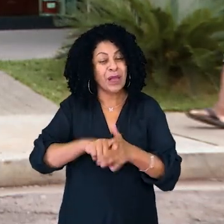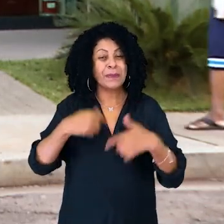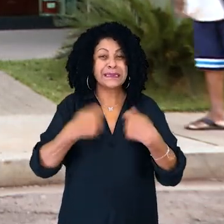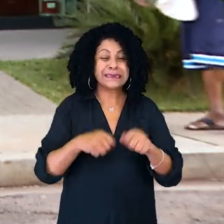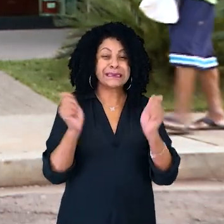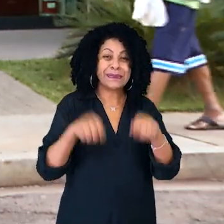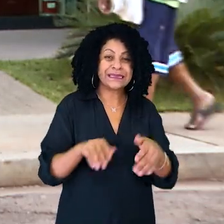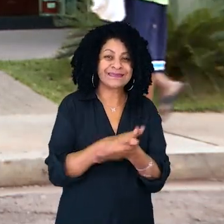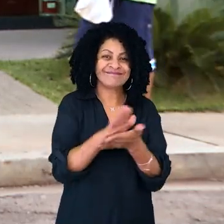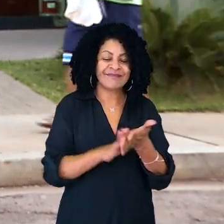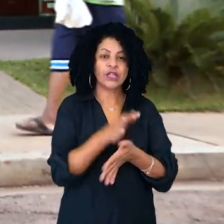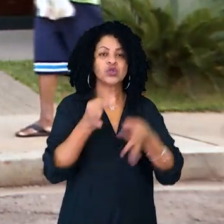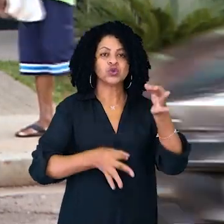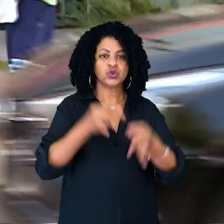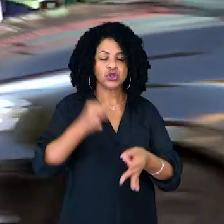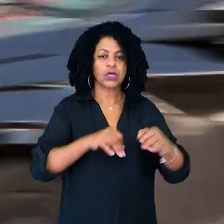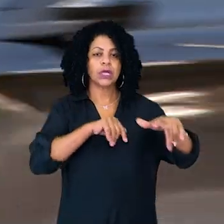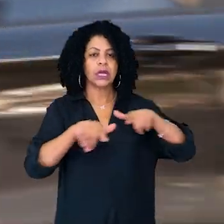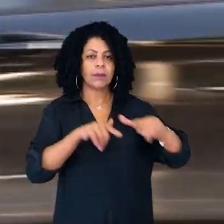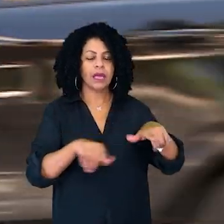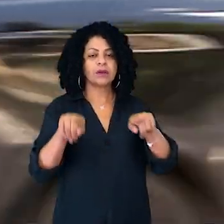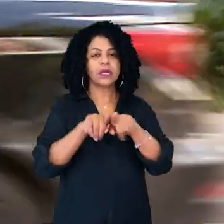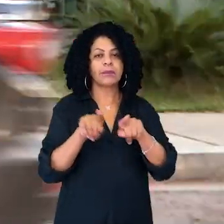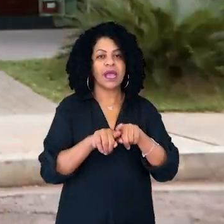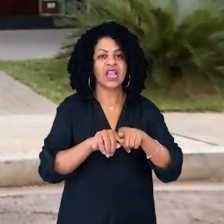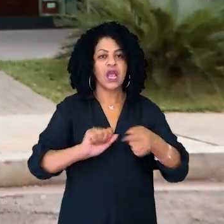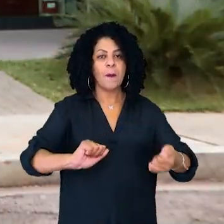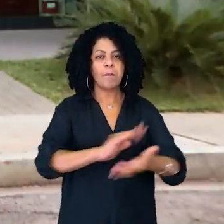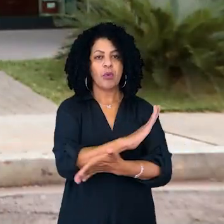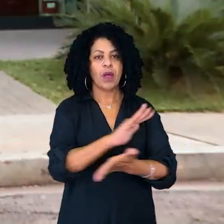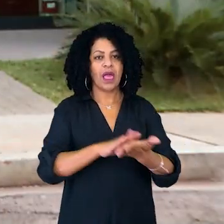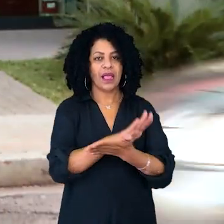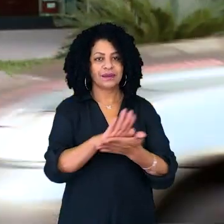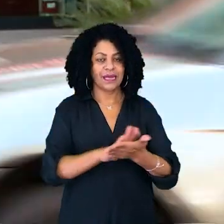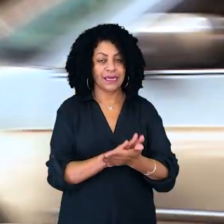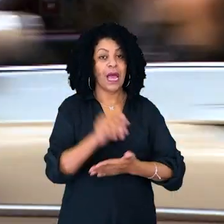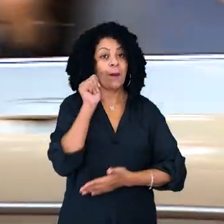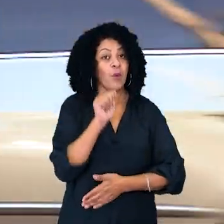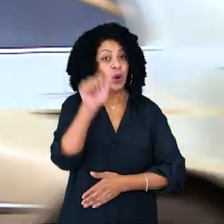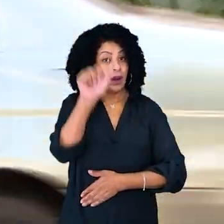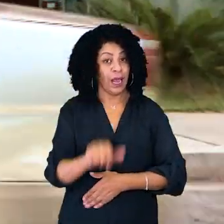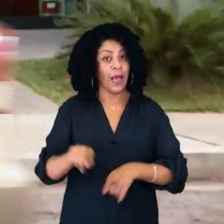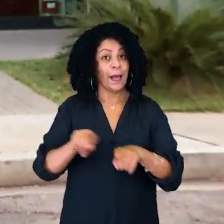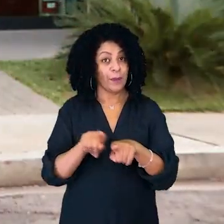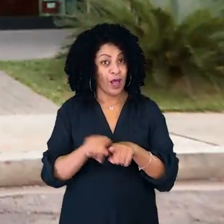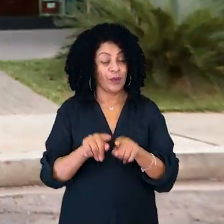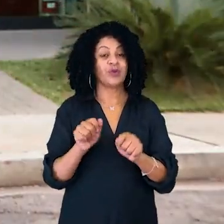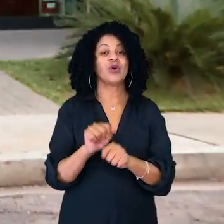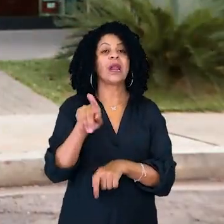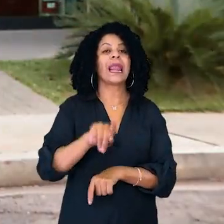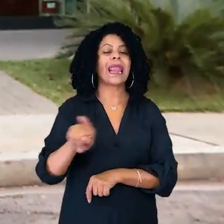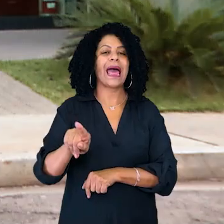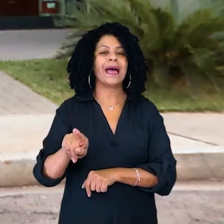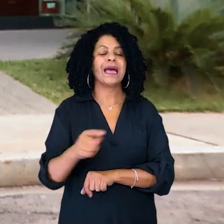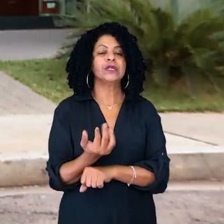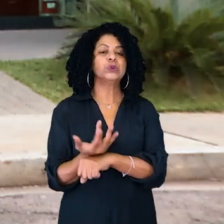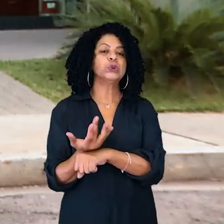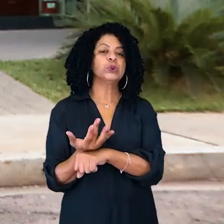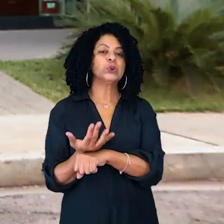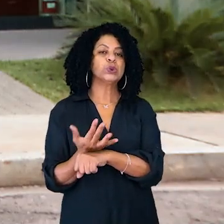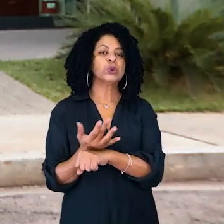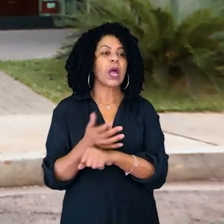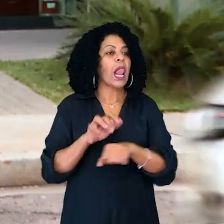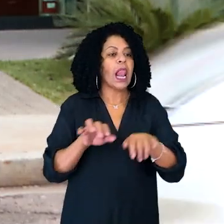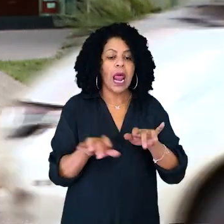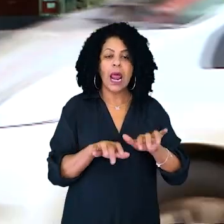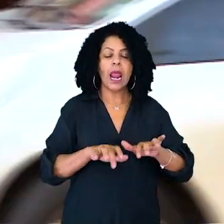trabalho, só saiu após a Justiça do Trabalho ter mantido a justa causa. Ela trabalhava como caixa no Santander e disse no